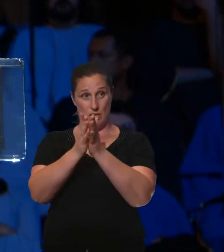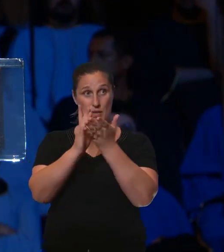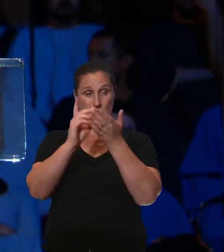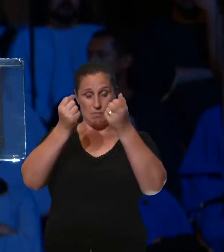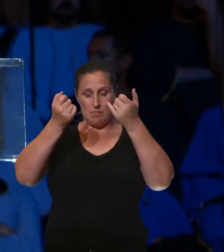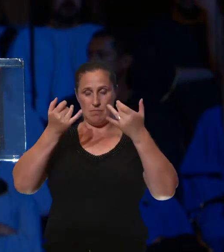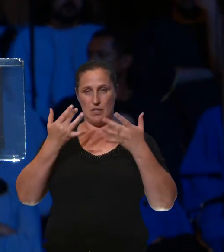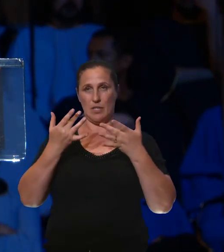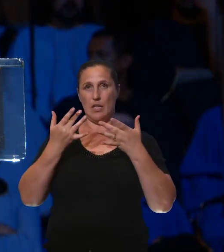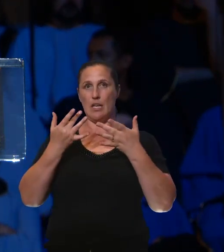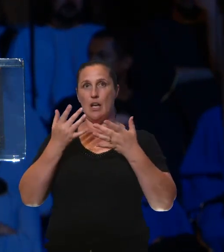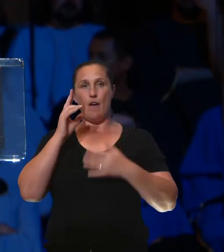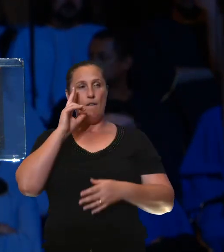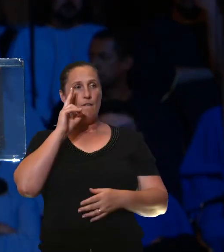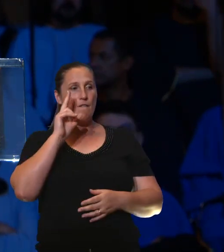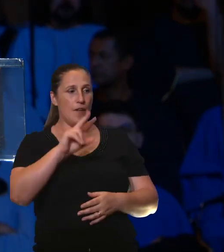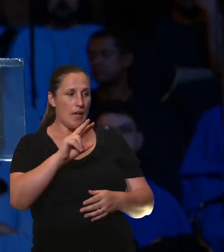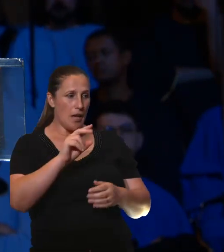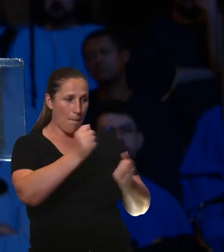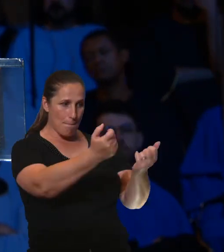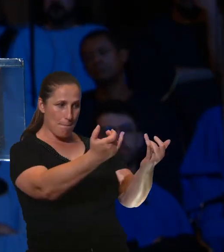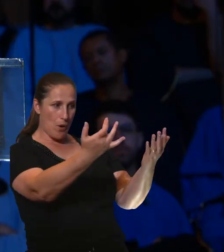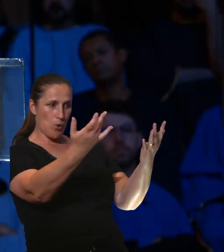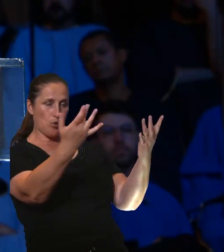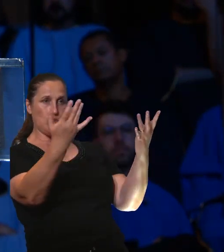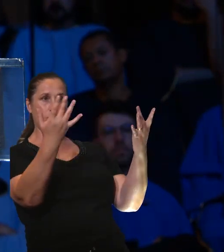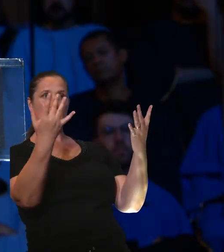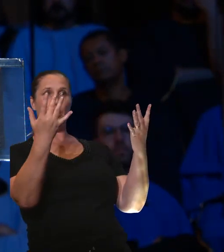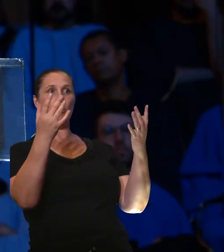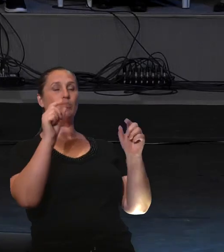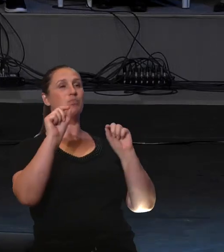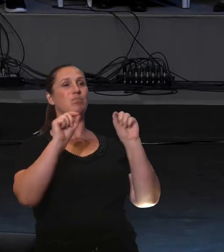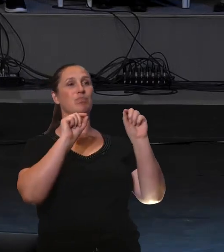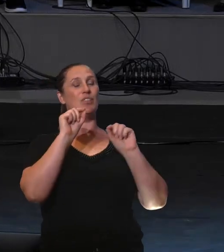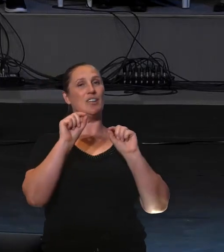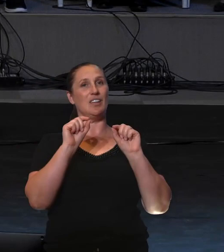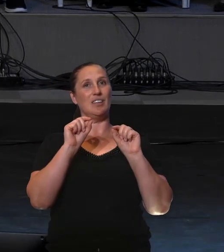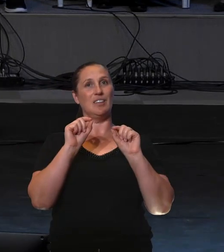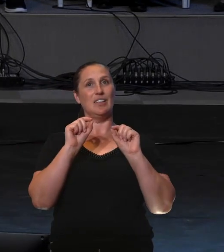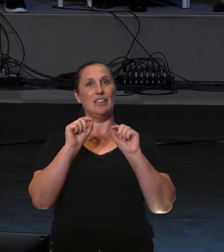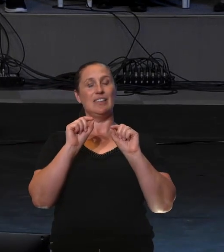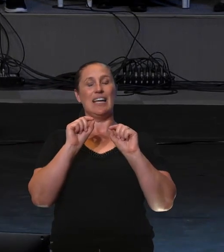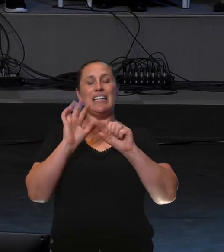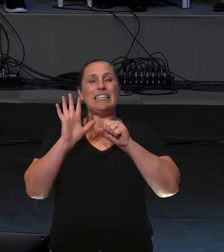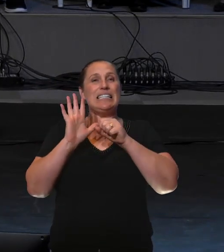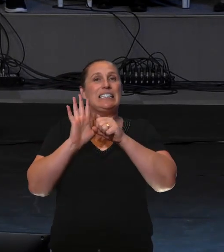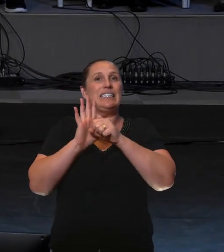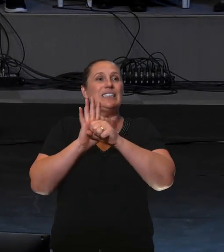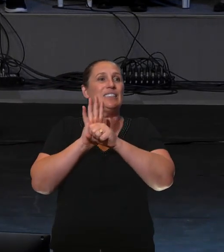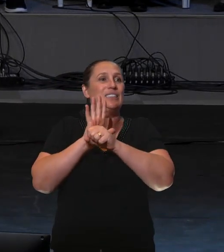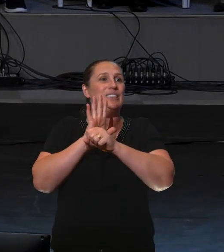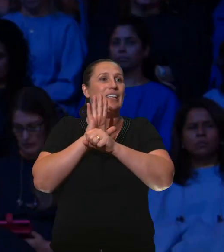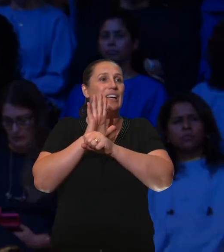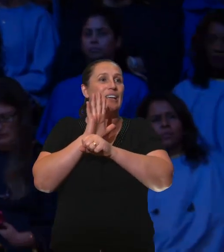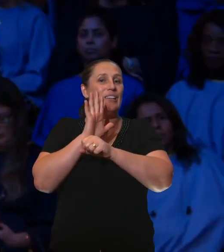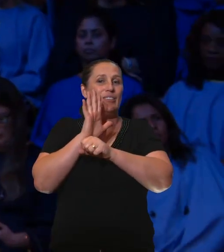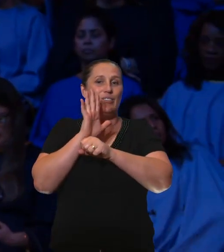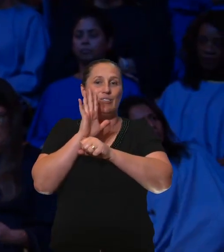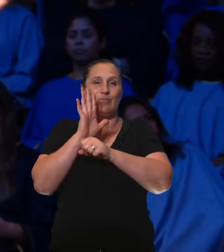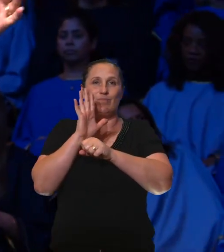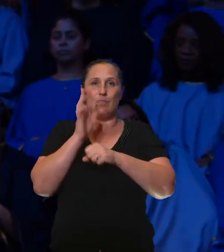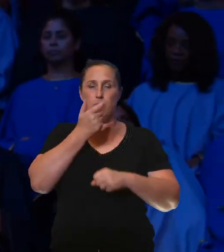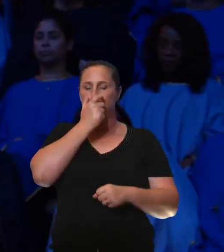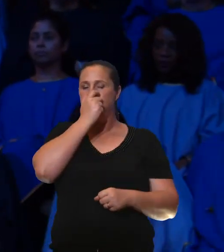que Jesus, ao ver aquela multidão, na minha tradução está possuído, na